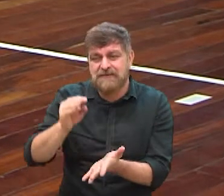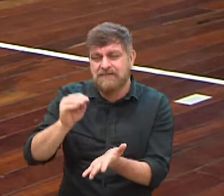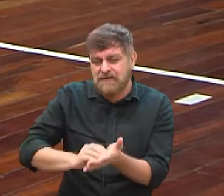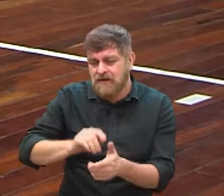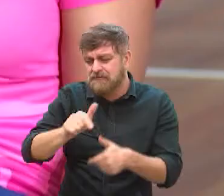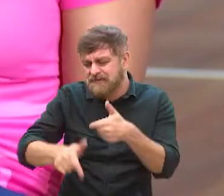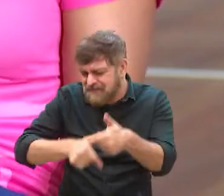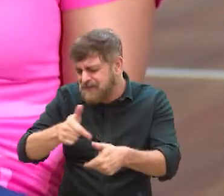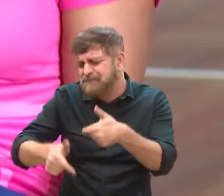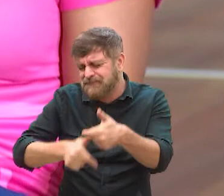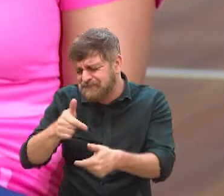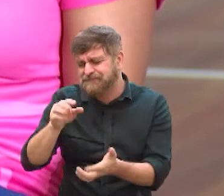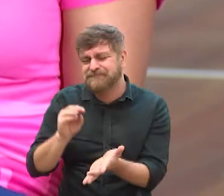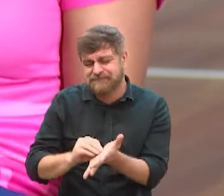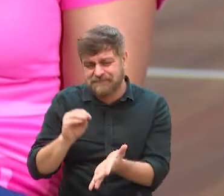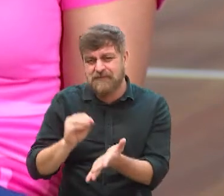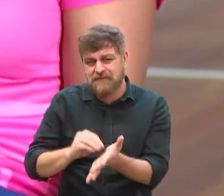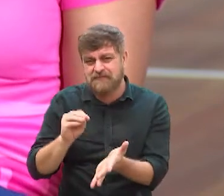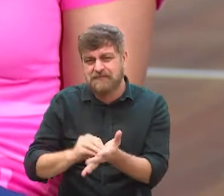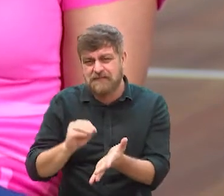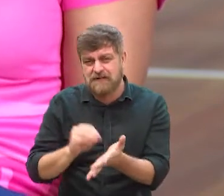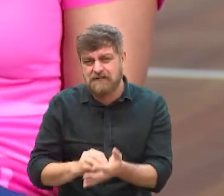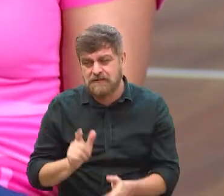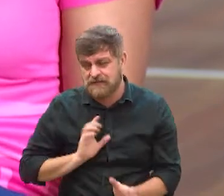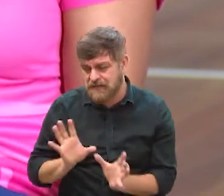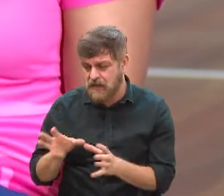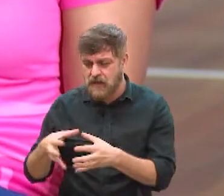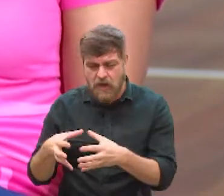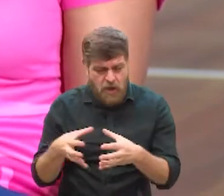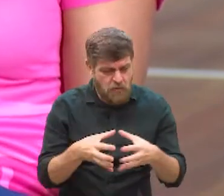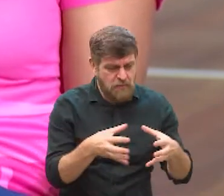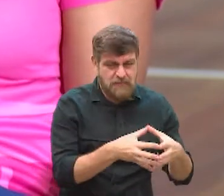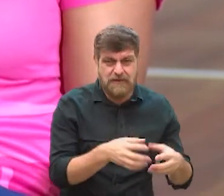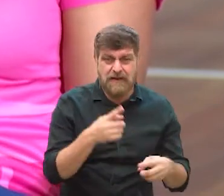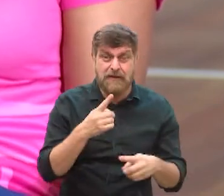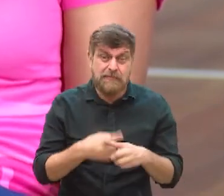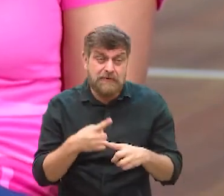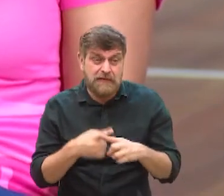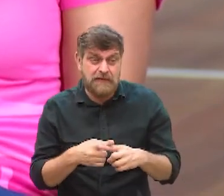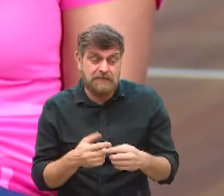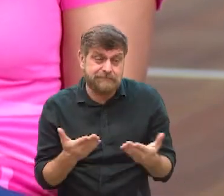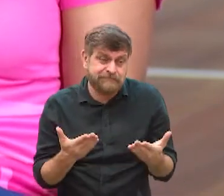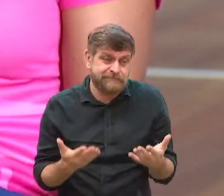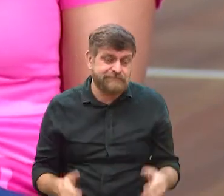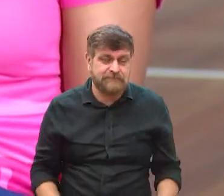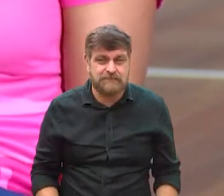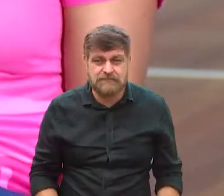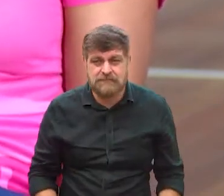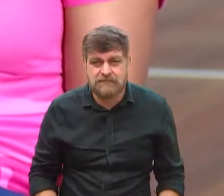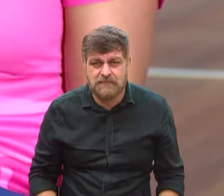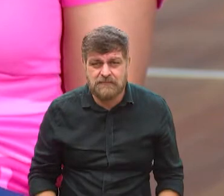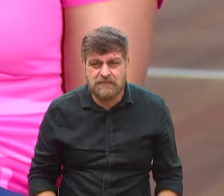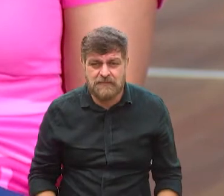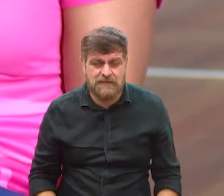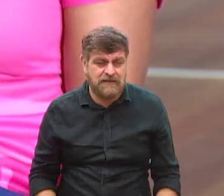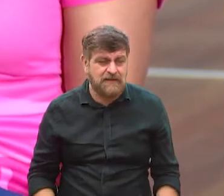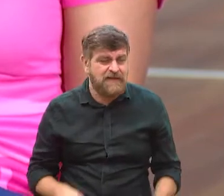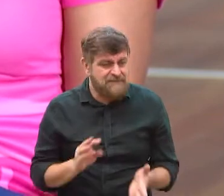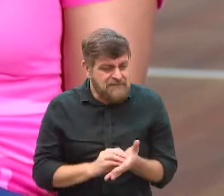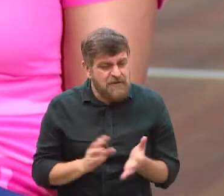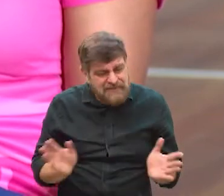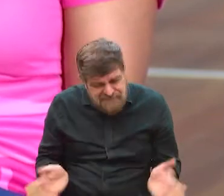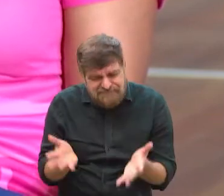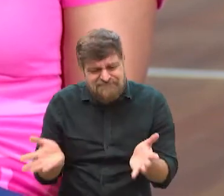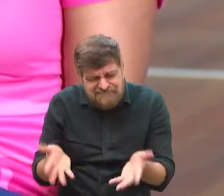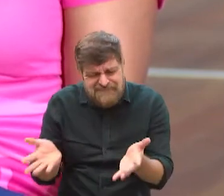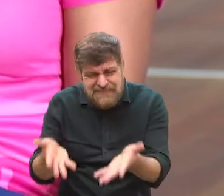bastante trabalho em algumas equipes, mas eu acho que é por conta de incentivo